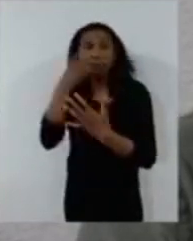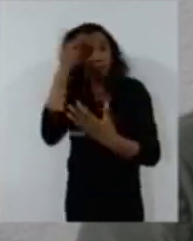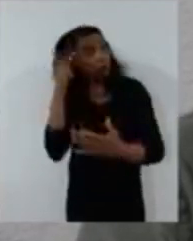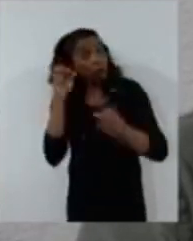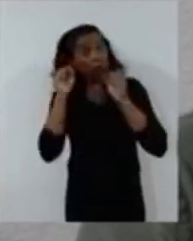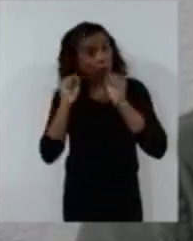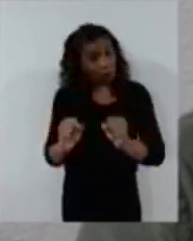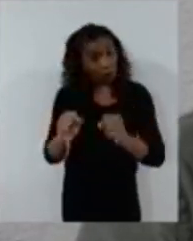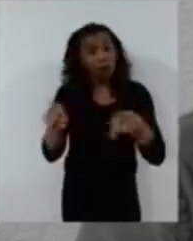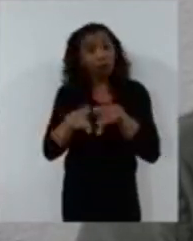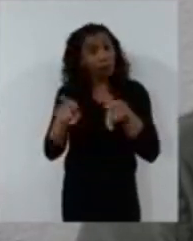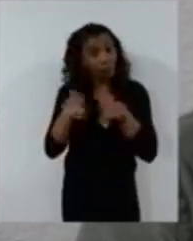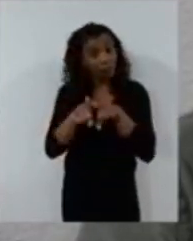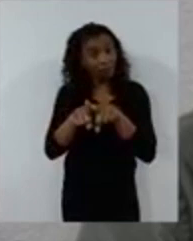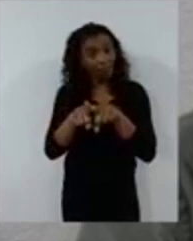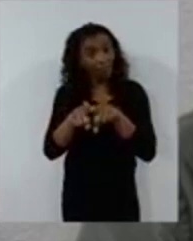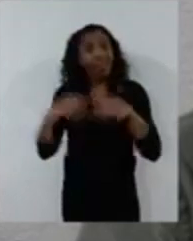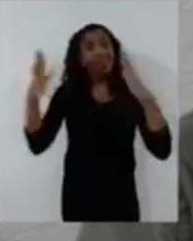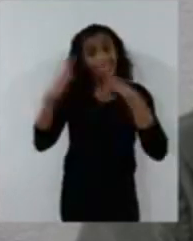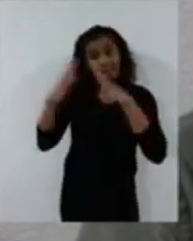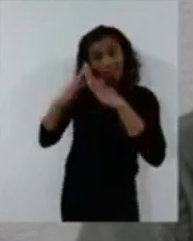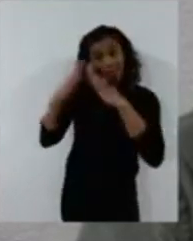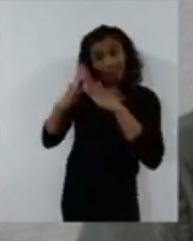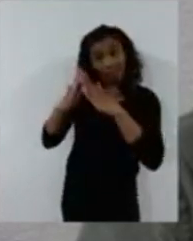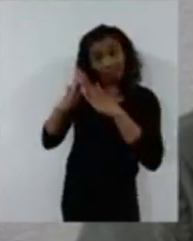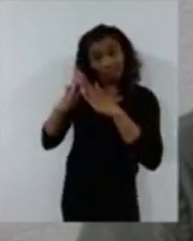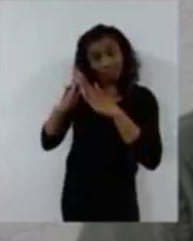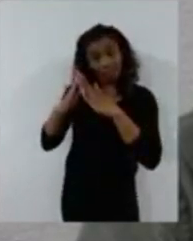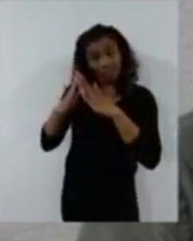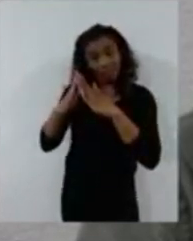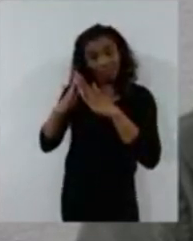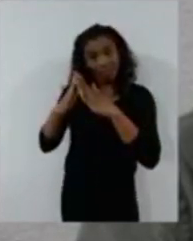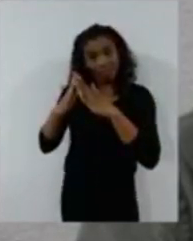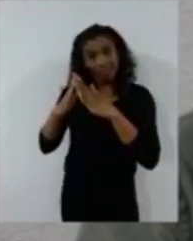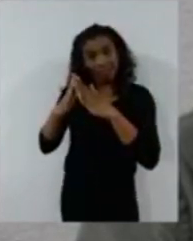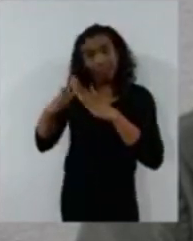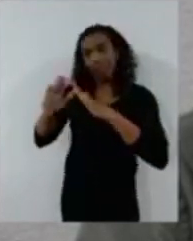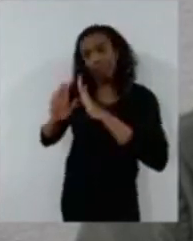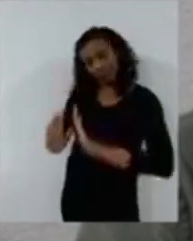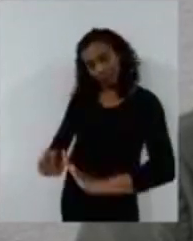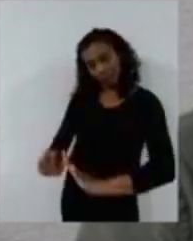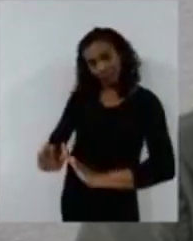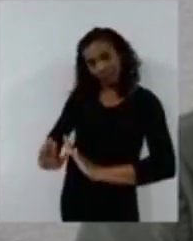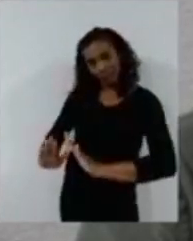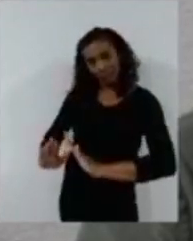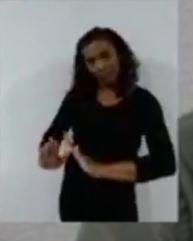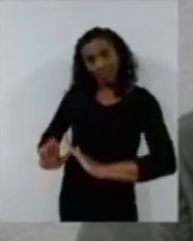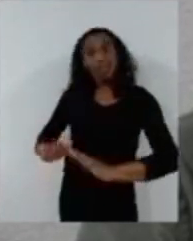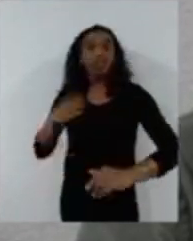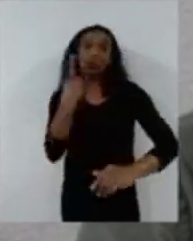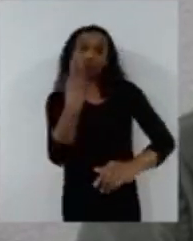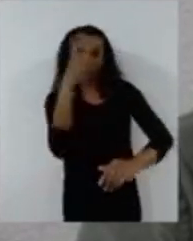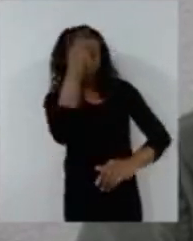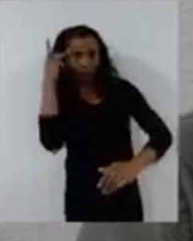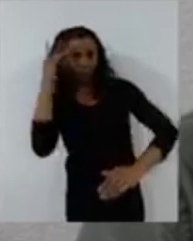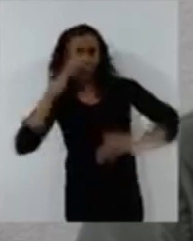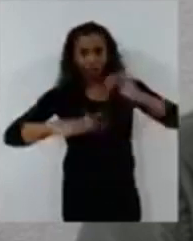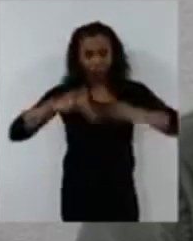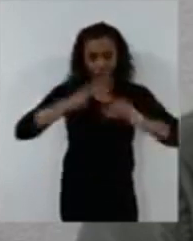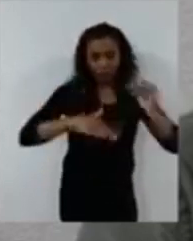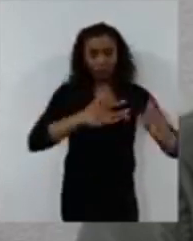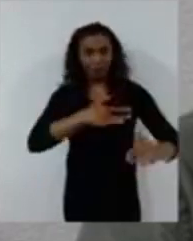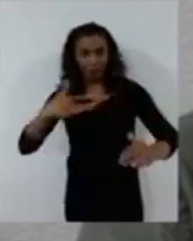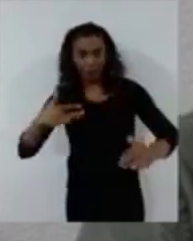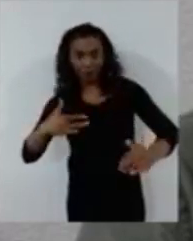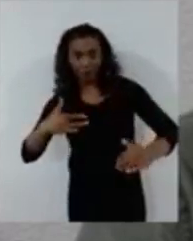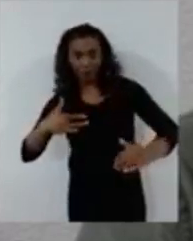casa com profissionais da saúde. É um projeto piloto da qual a Prefeitura de